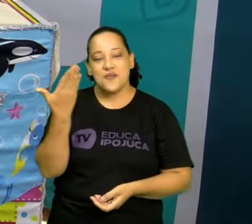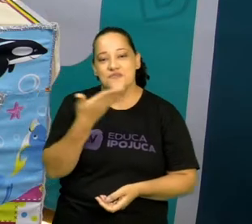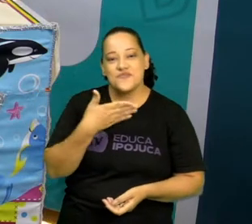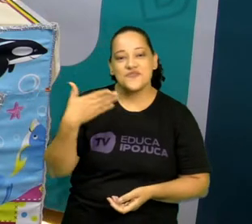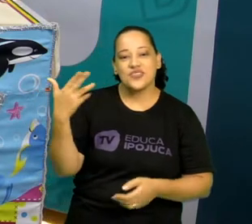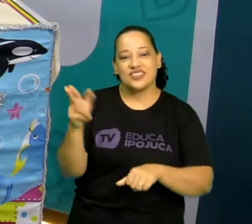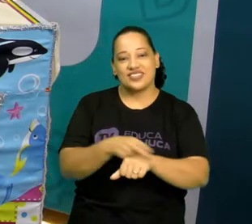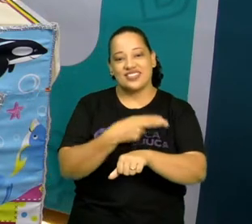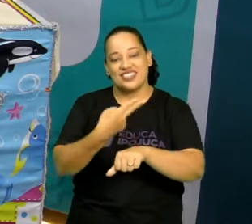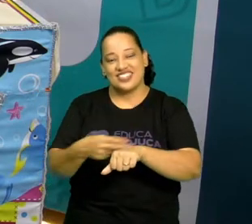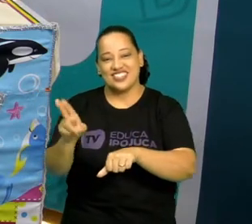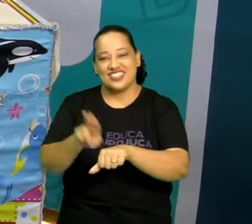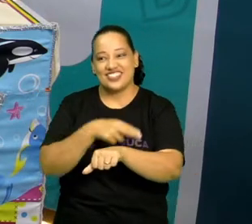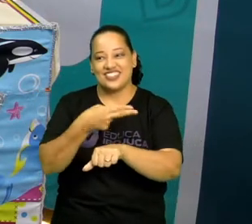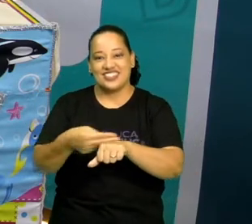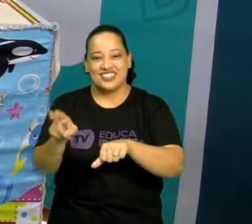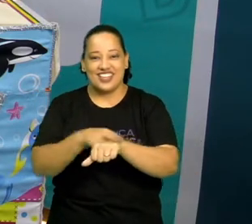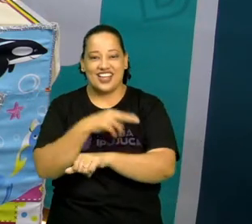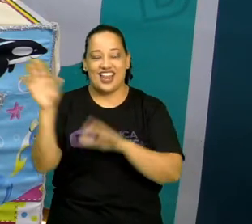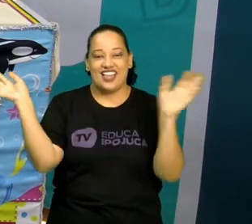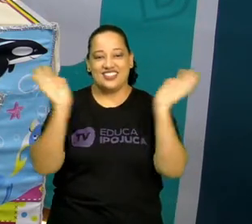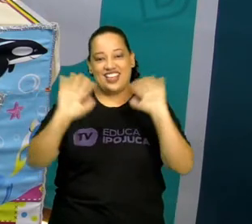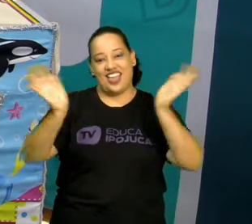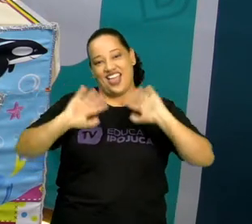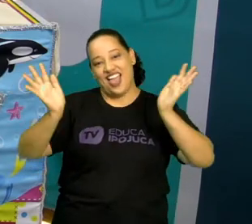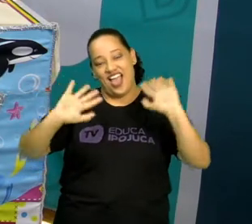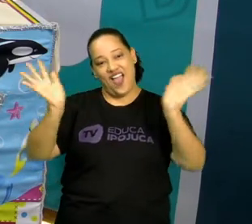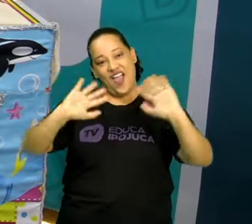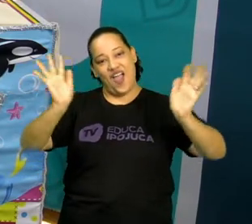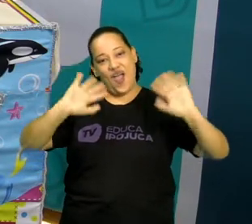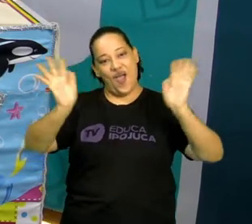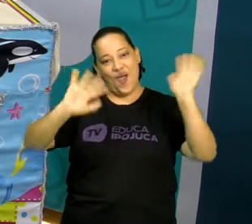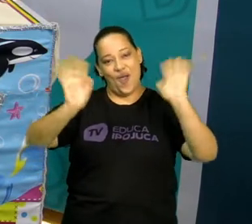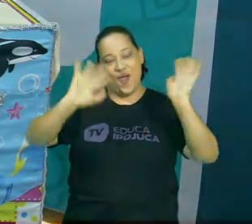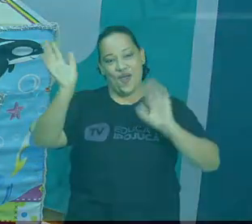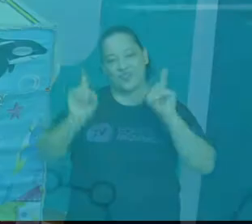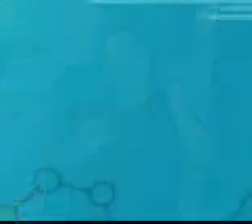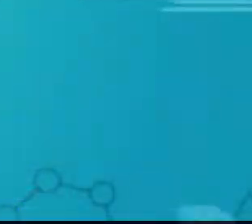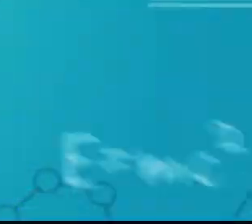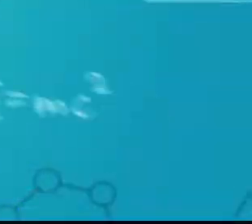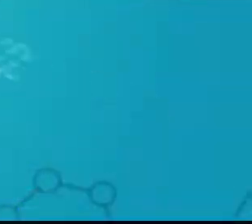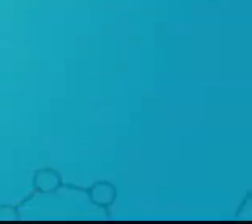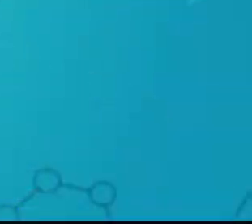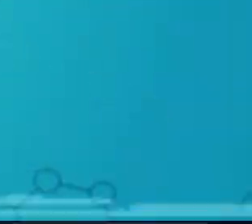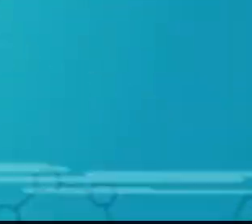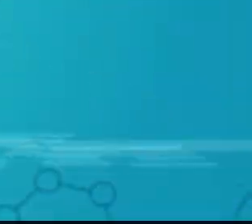de chocolate. Tá, gente? Tchau.